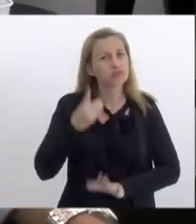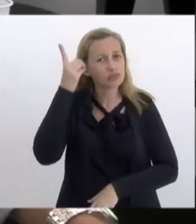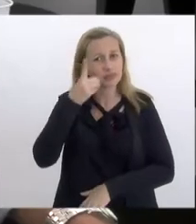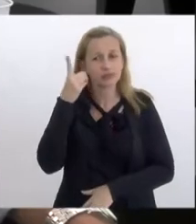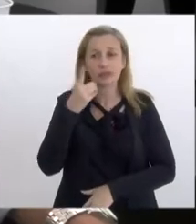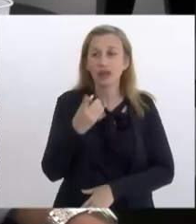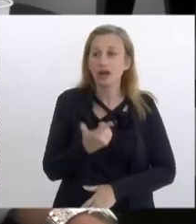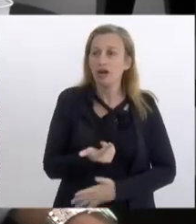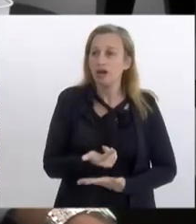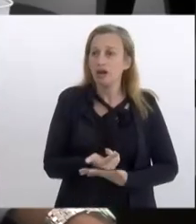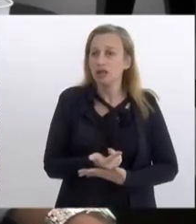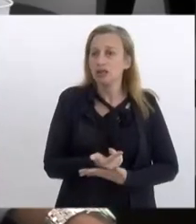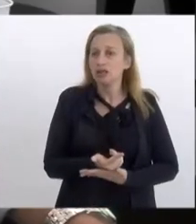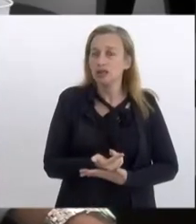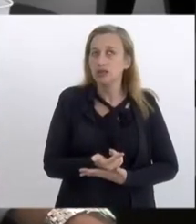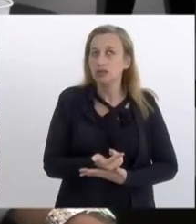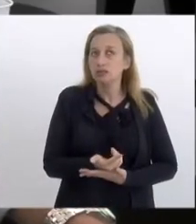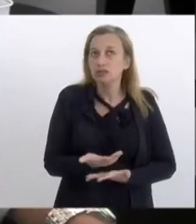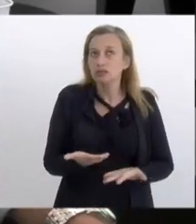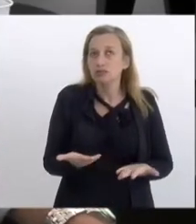tem